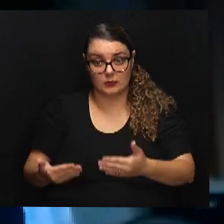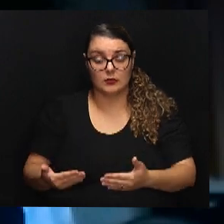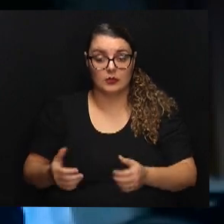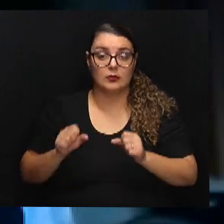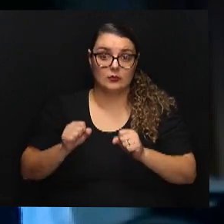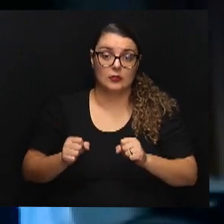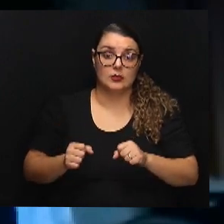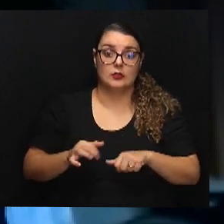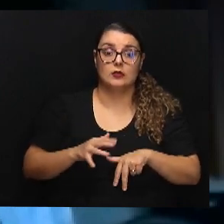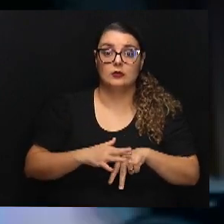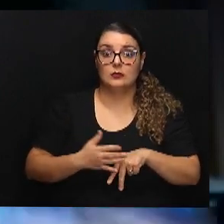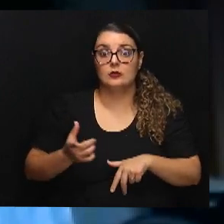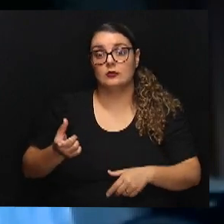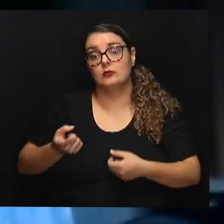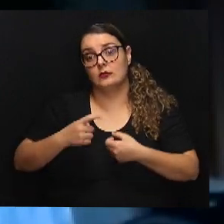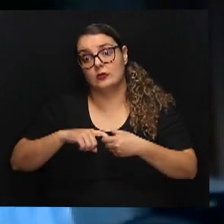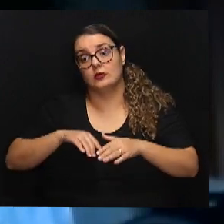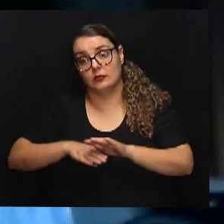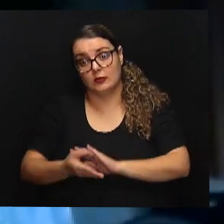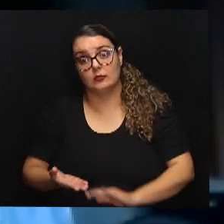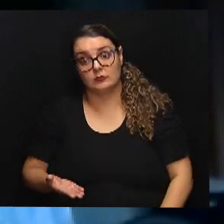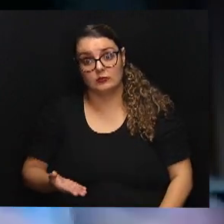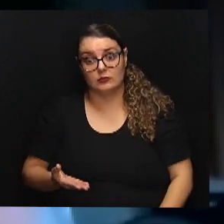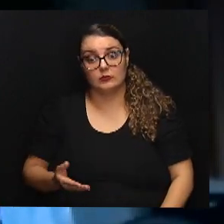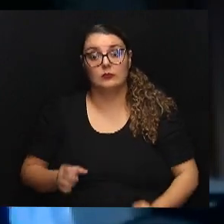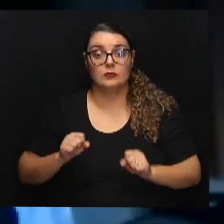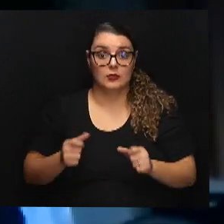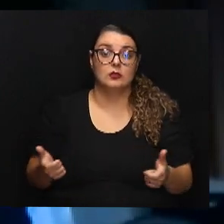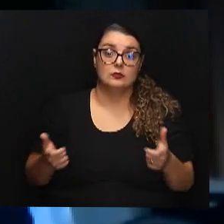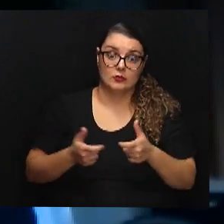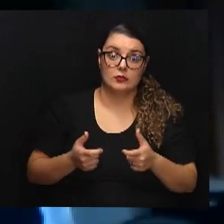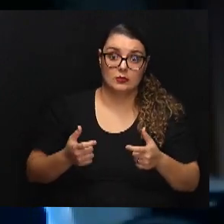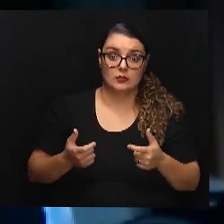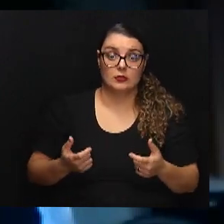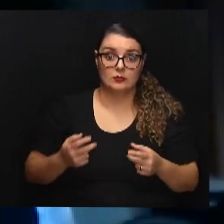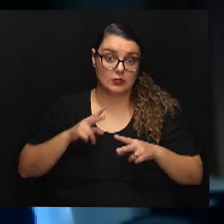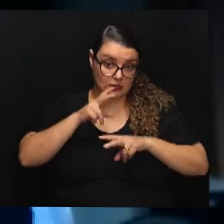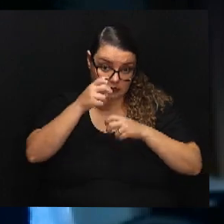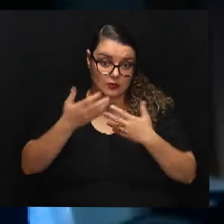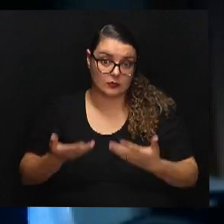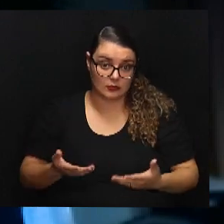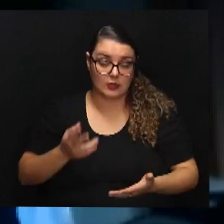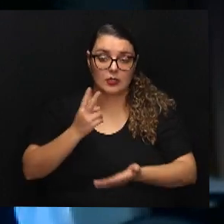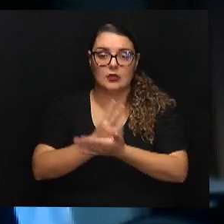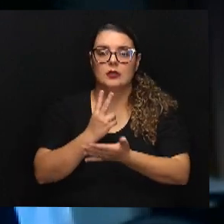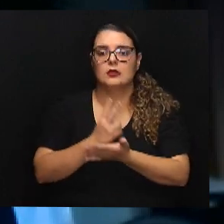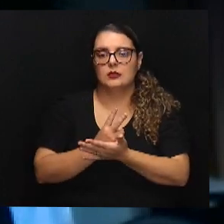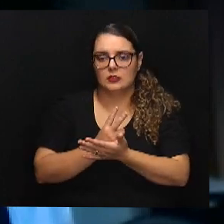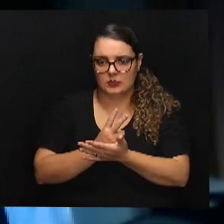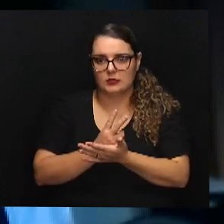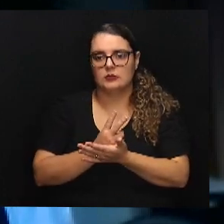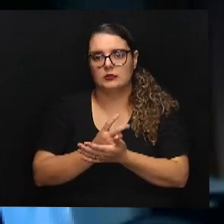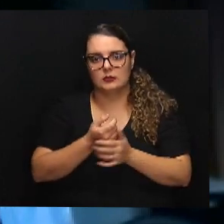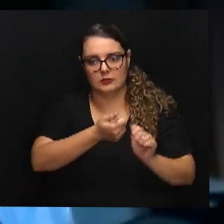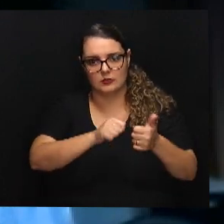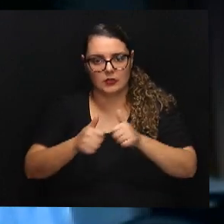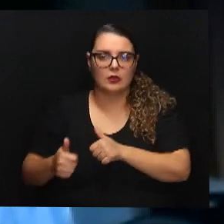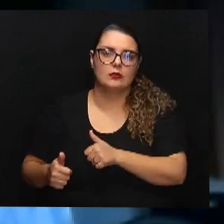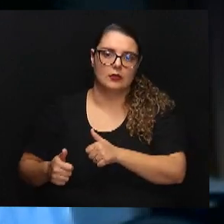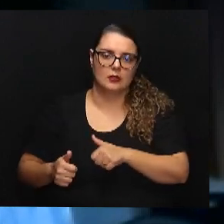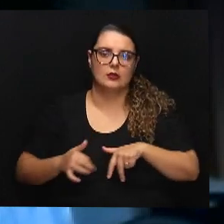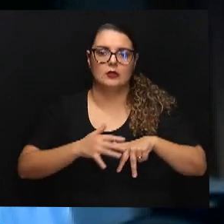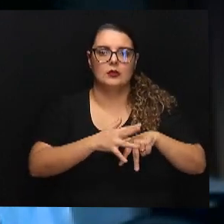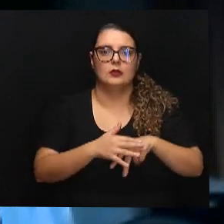depois de passar desse tempo, pode ser que o paciente volte a ter o hábito, como pode ser que ele diminua essa intensidade. Mas a gente sempre precisa